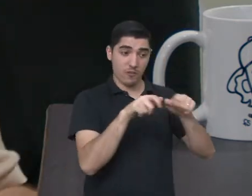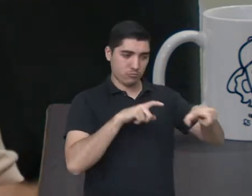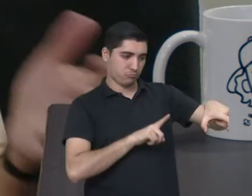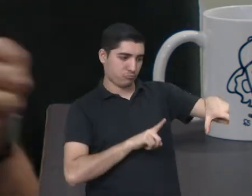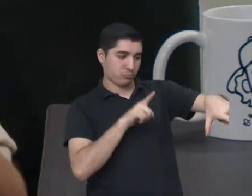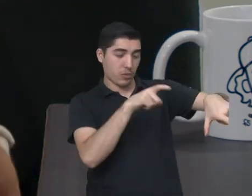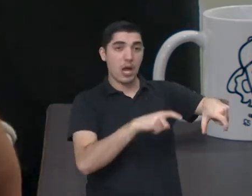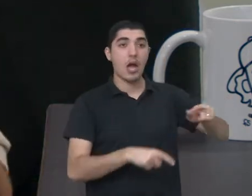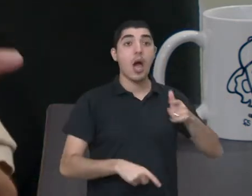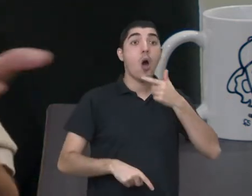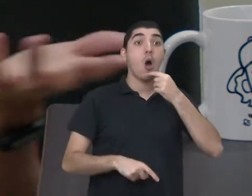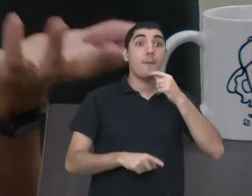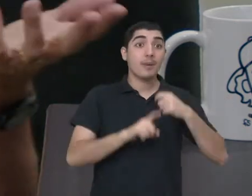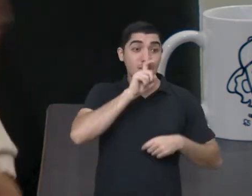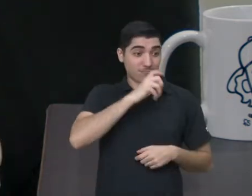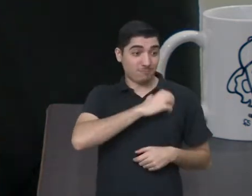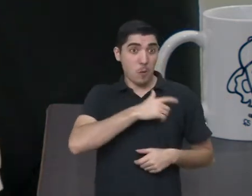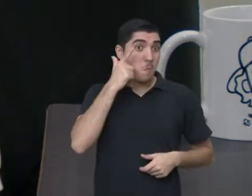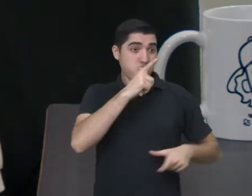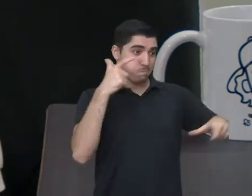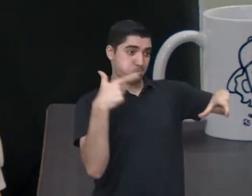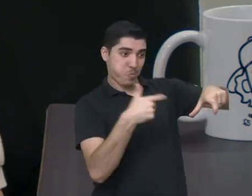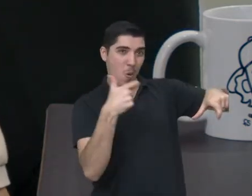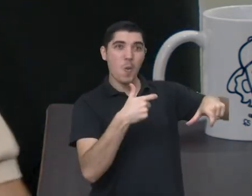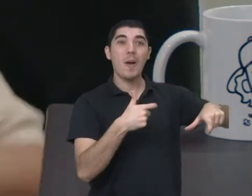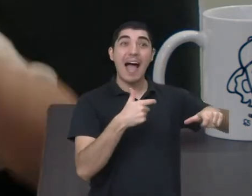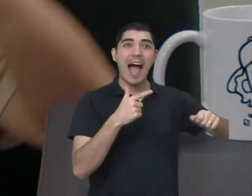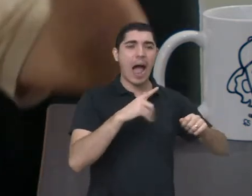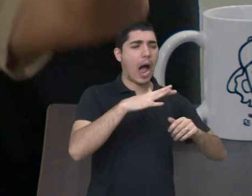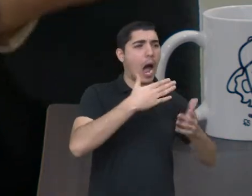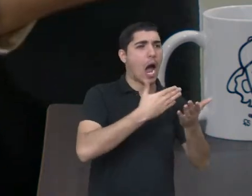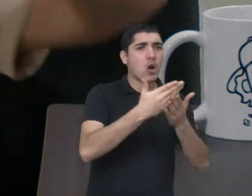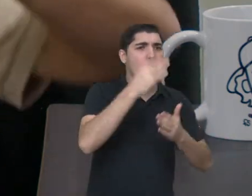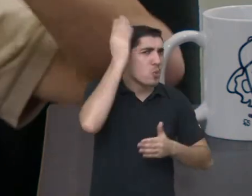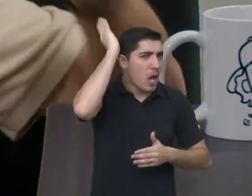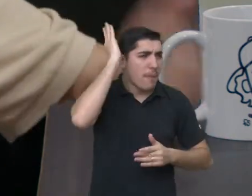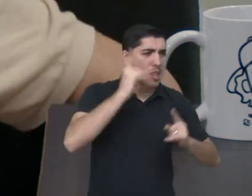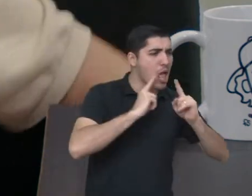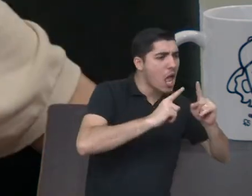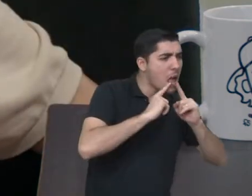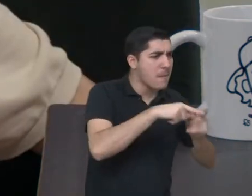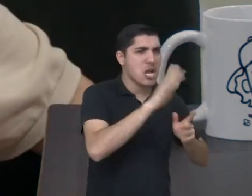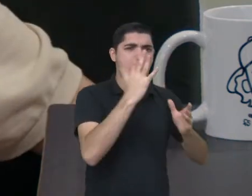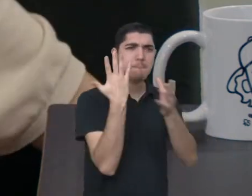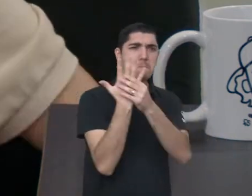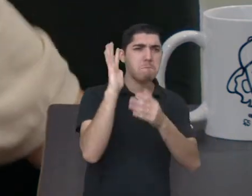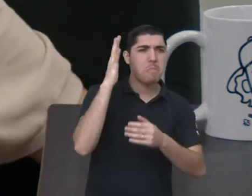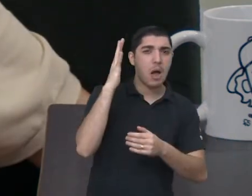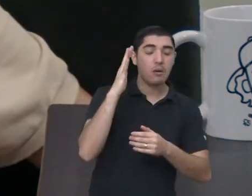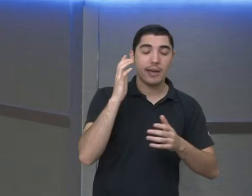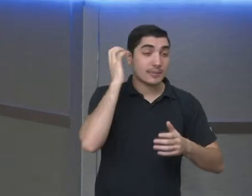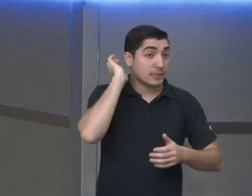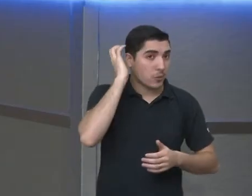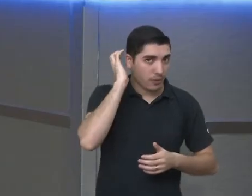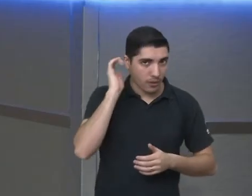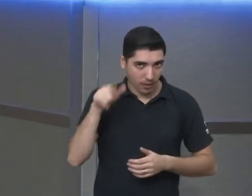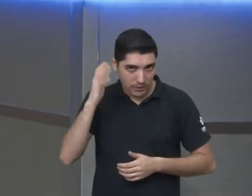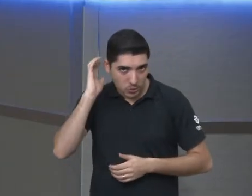árbitro também, anulou o gol. Essa é Rapaz, a imparcialidade de Edson Fonseca. E para sair do